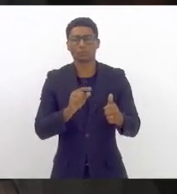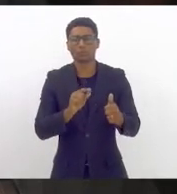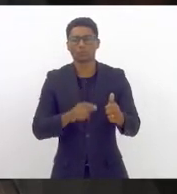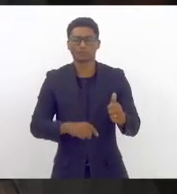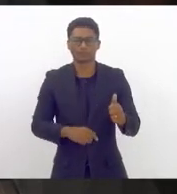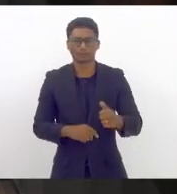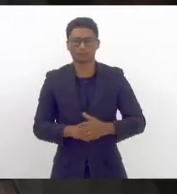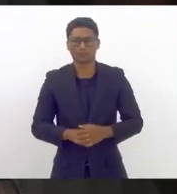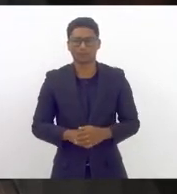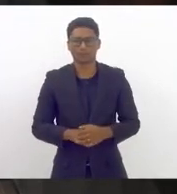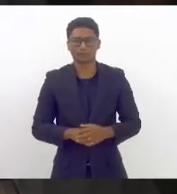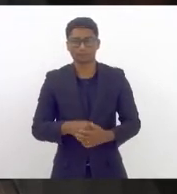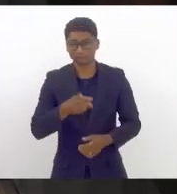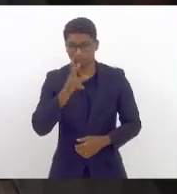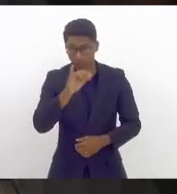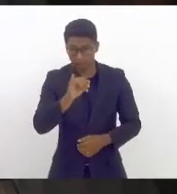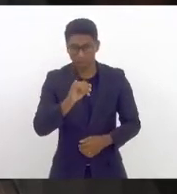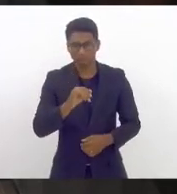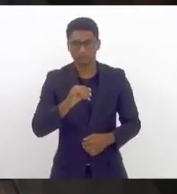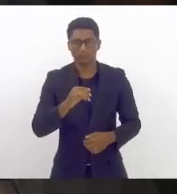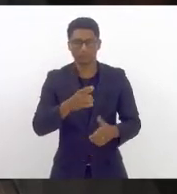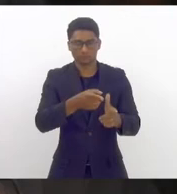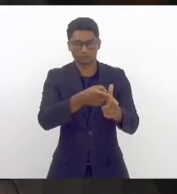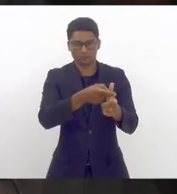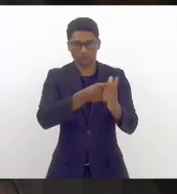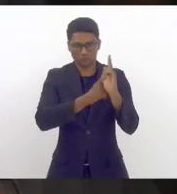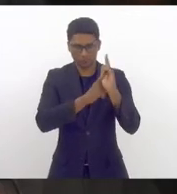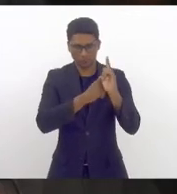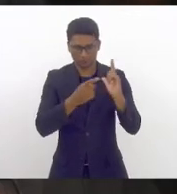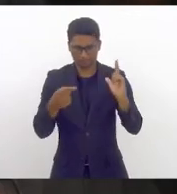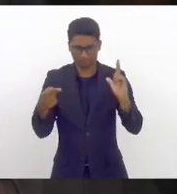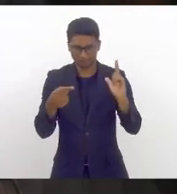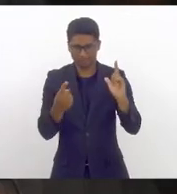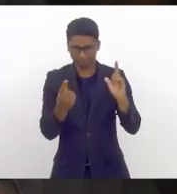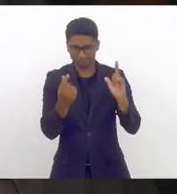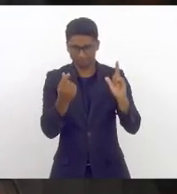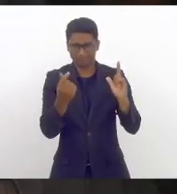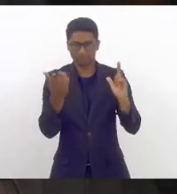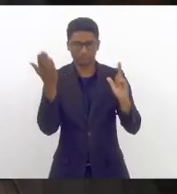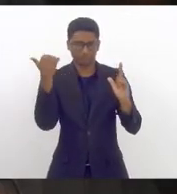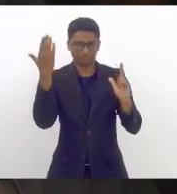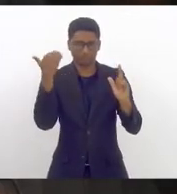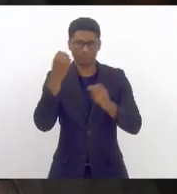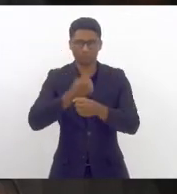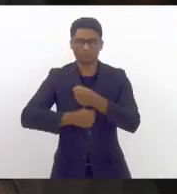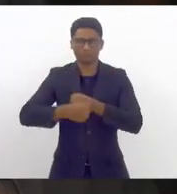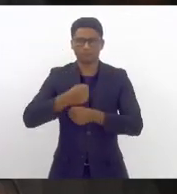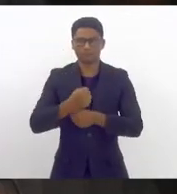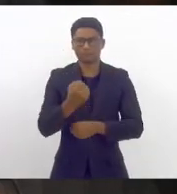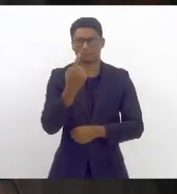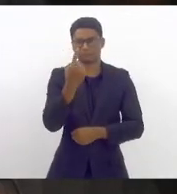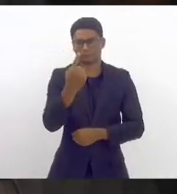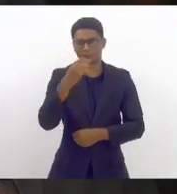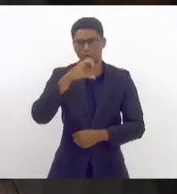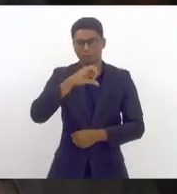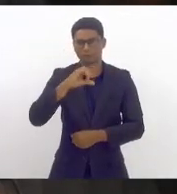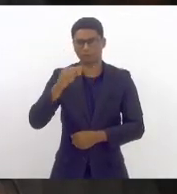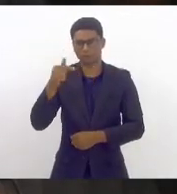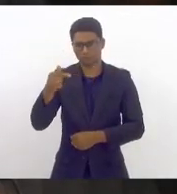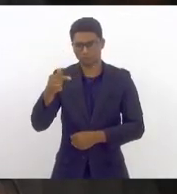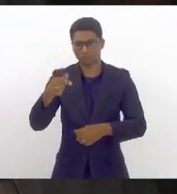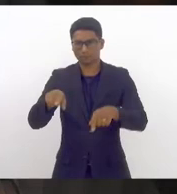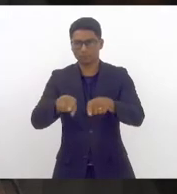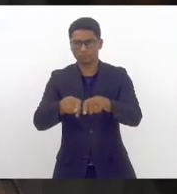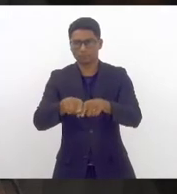se a gente pegar a dívida negociada em 97 a 98 e trazer